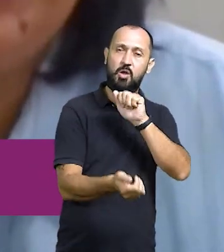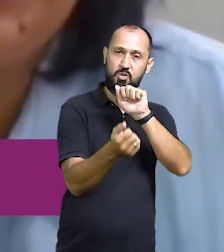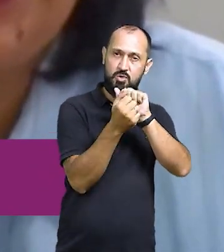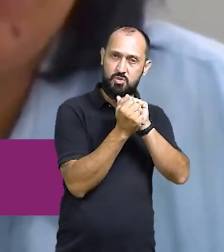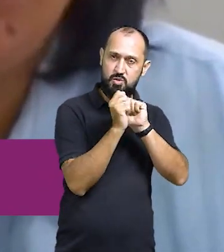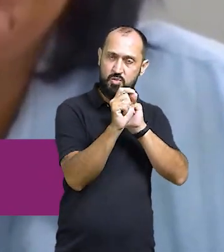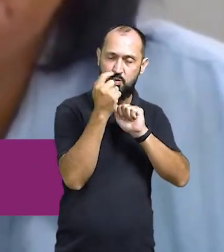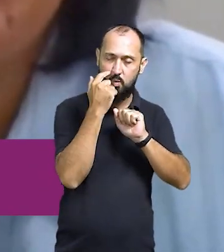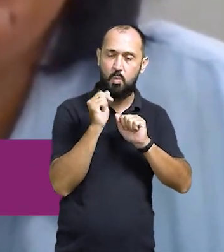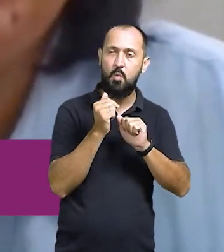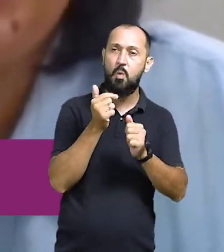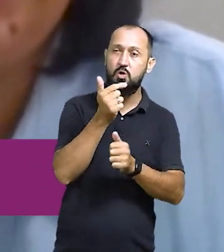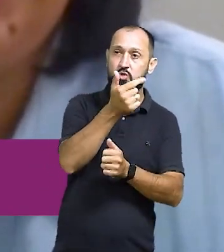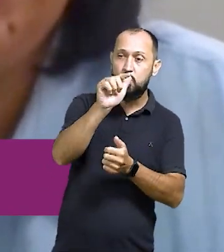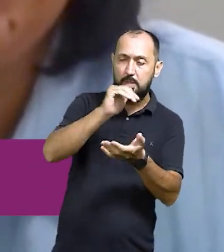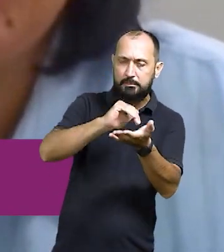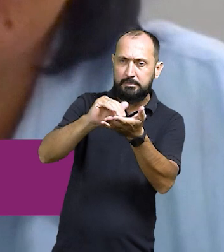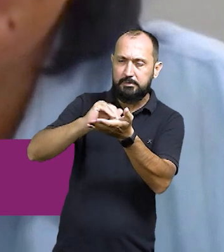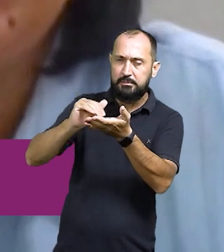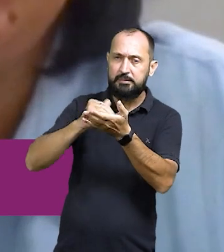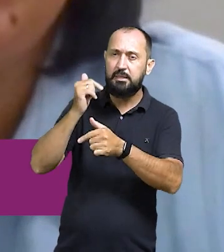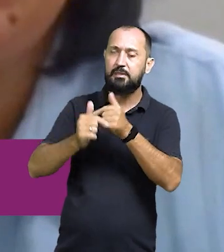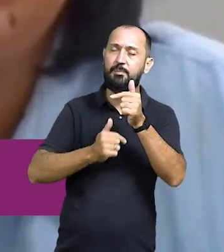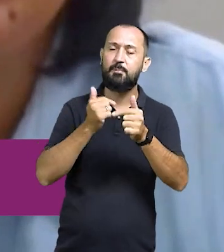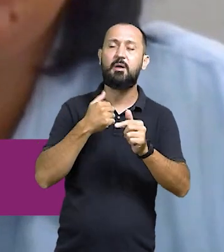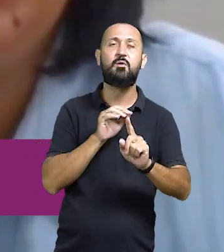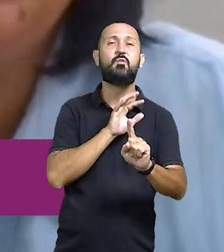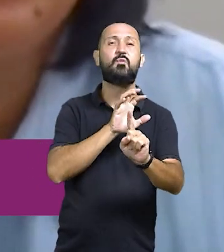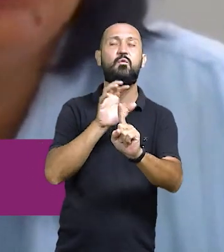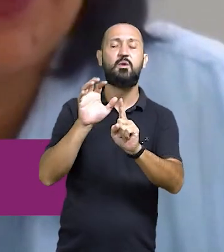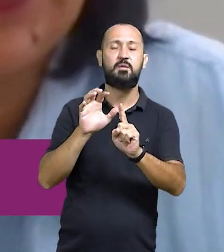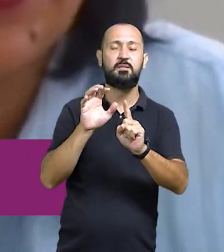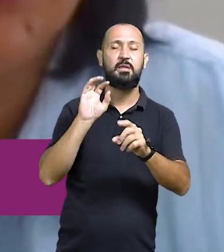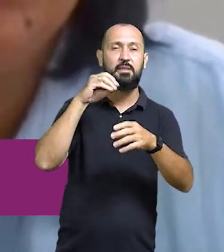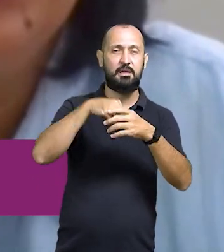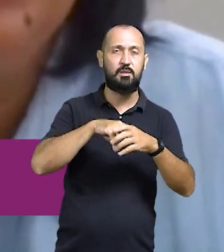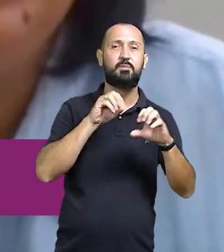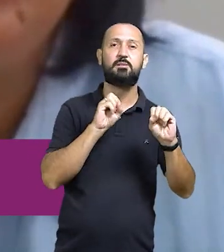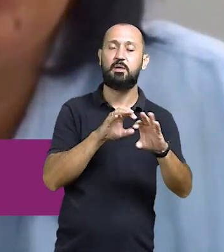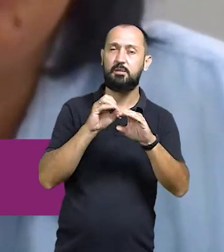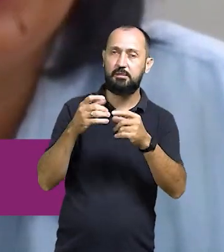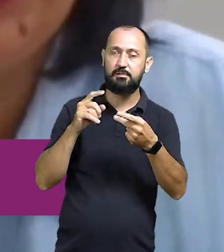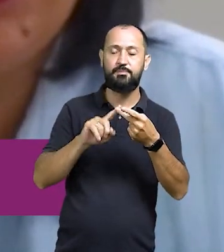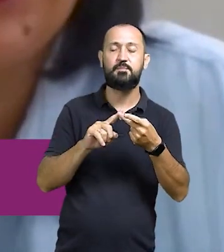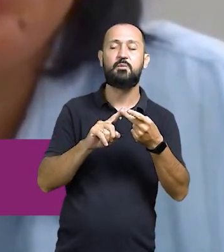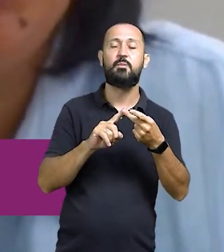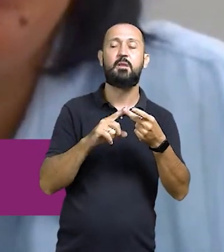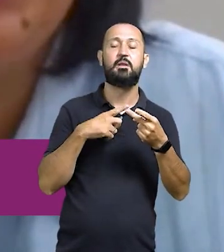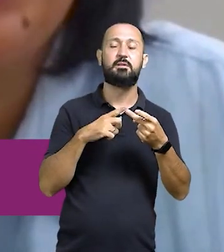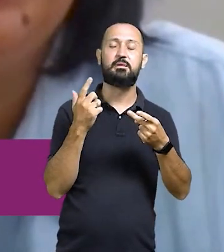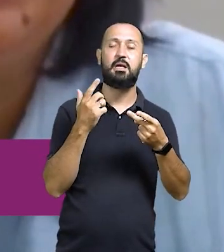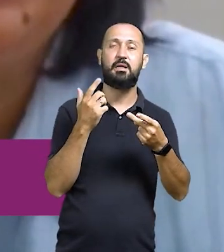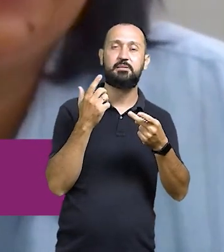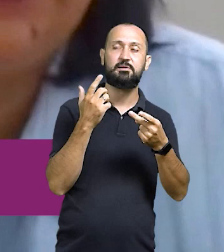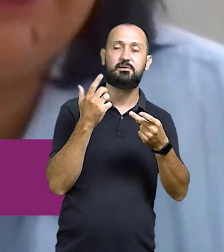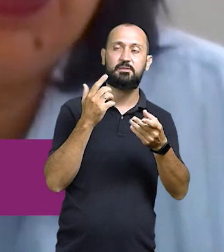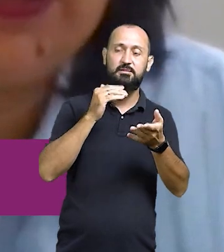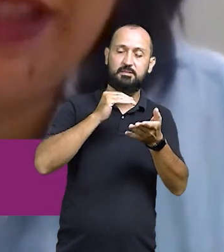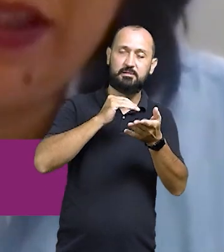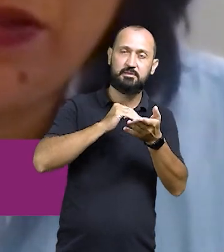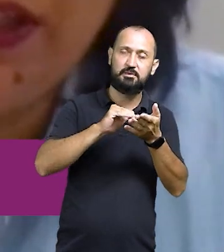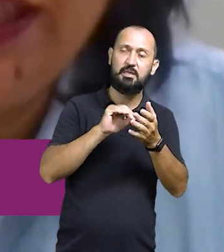institucional de colocar na agenda do governo do Estado do Mato Grosso do Sul as políticas públicas para as mulheres em todas